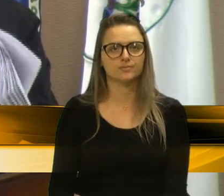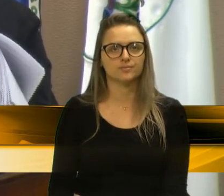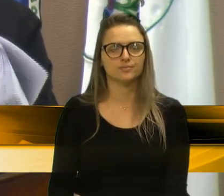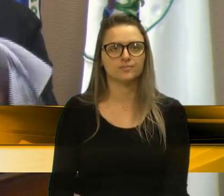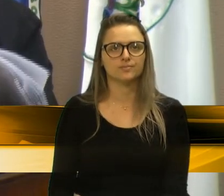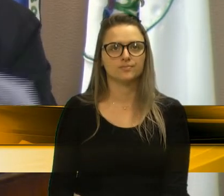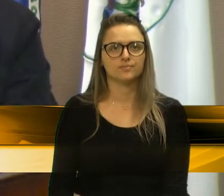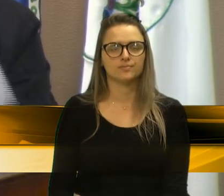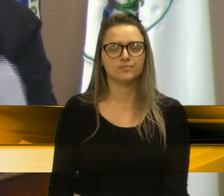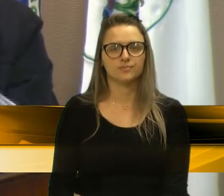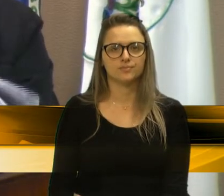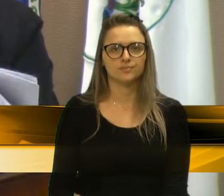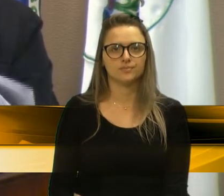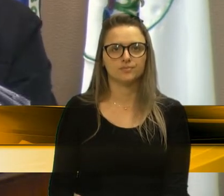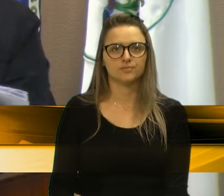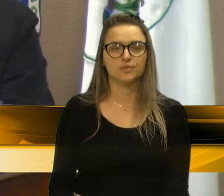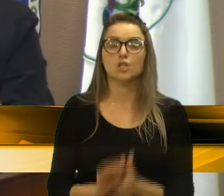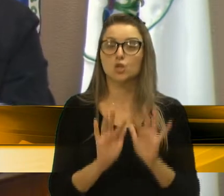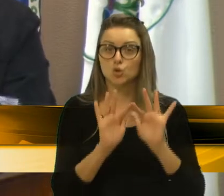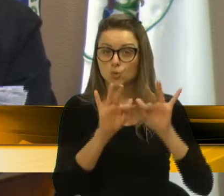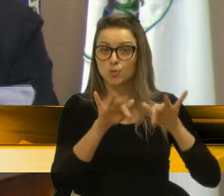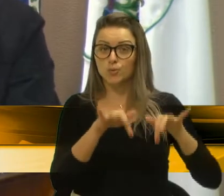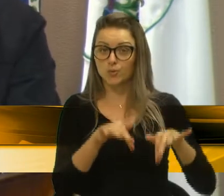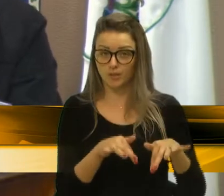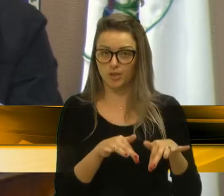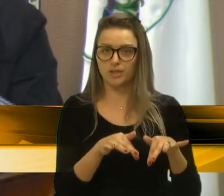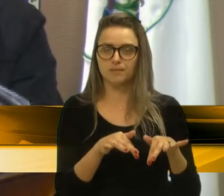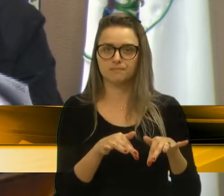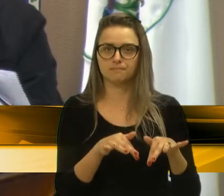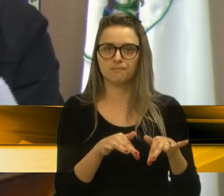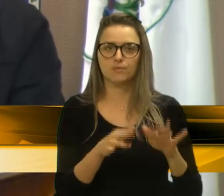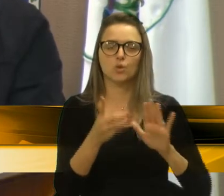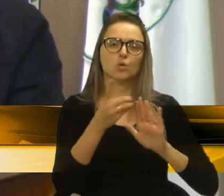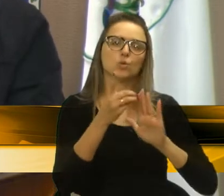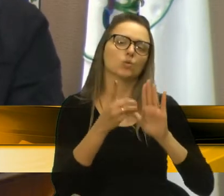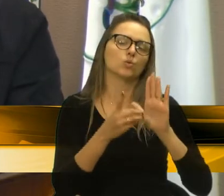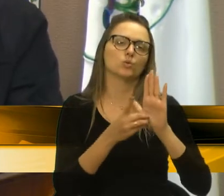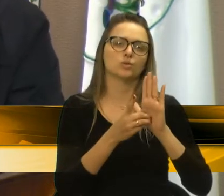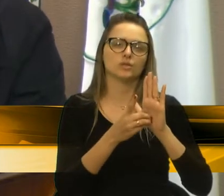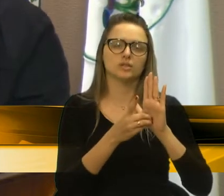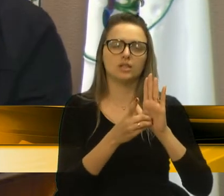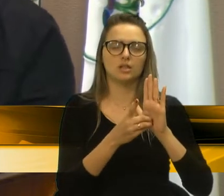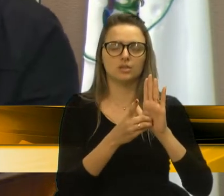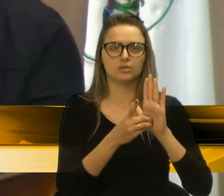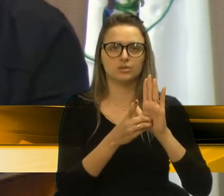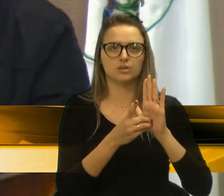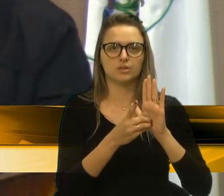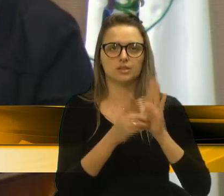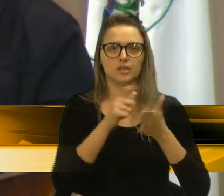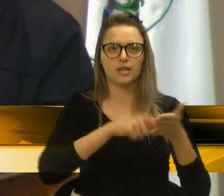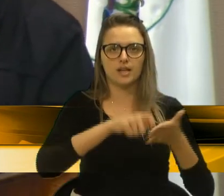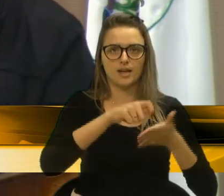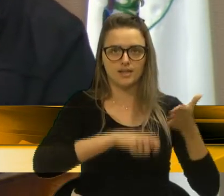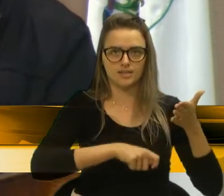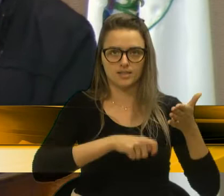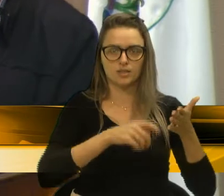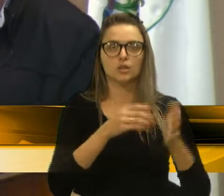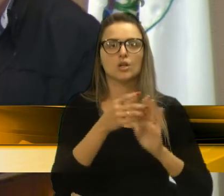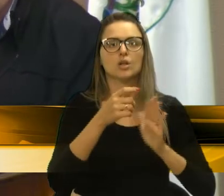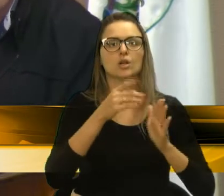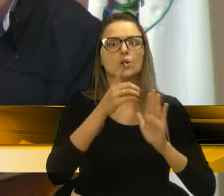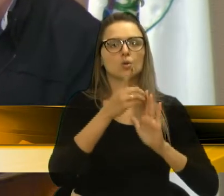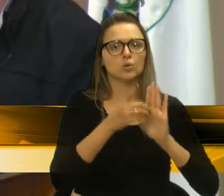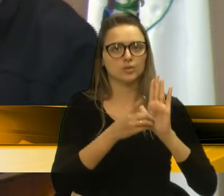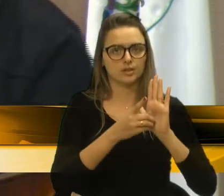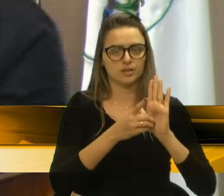E, lá no fim, o decreto é emitido, né? O decreto